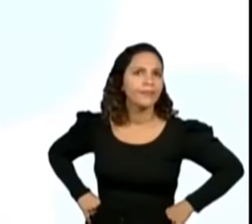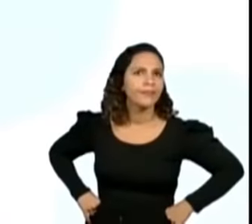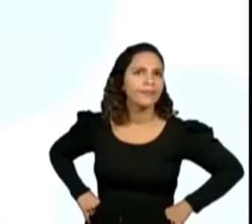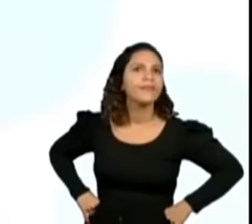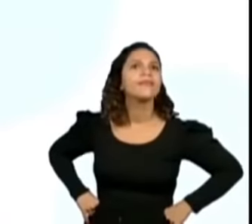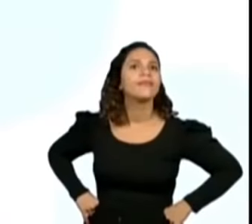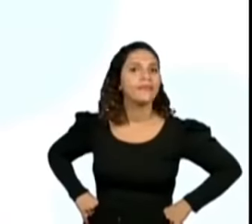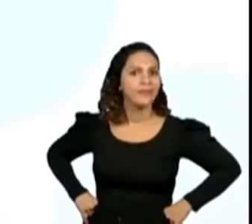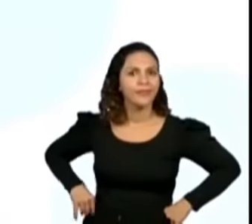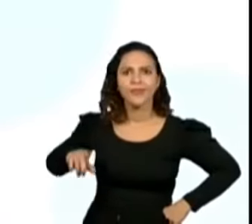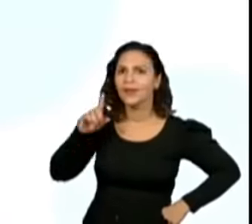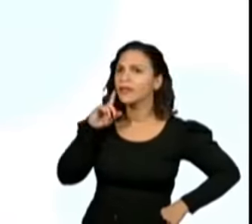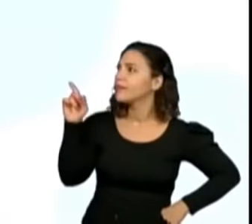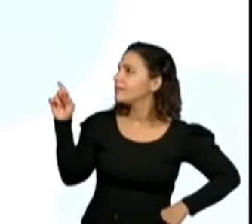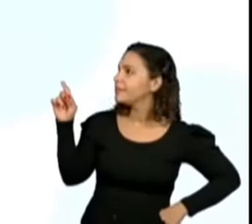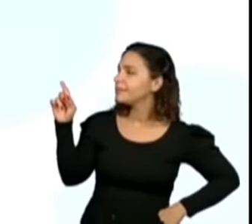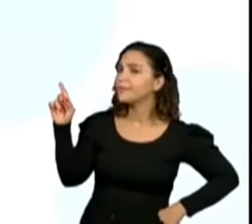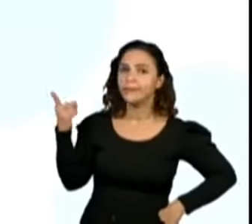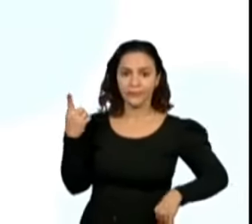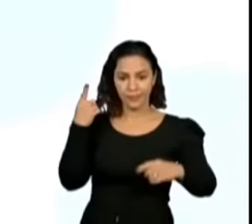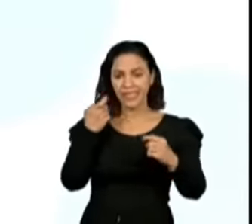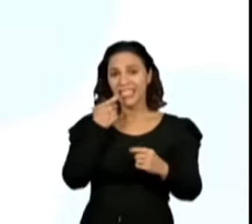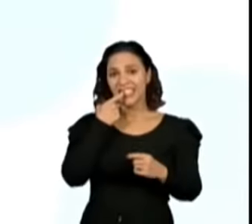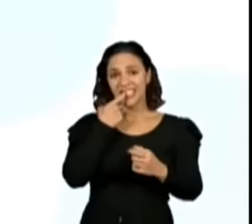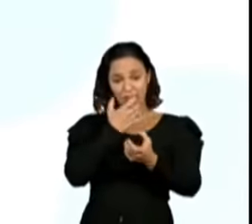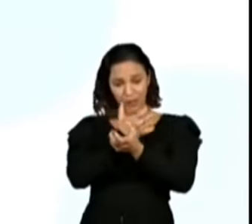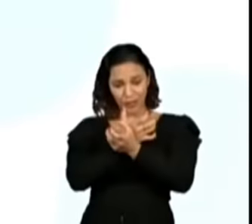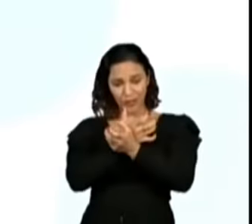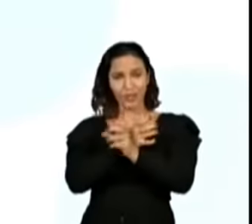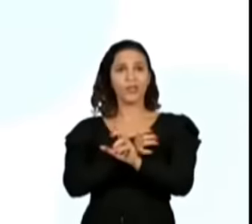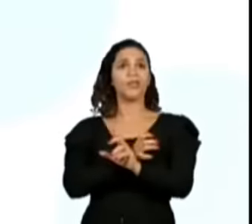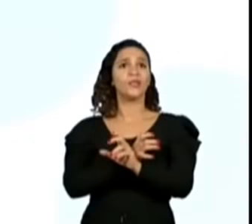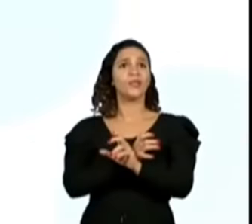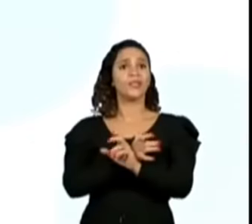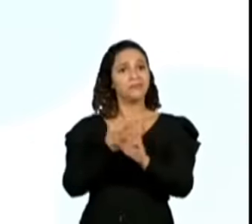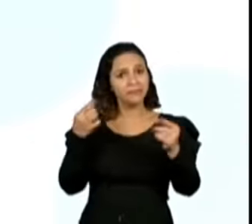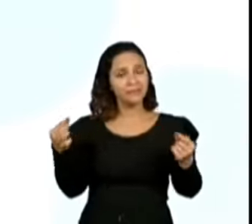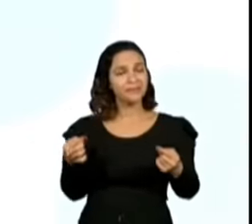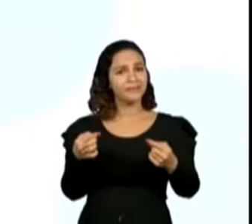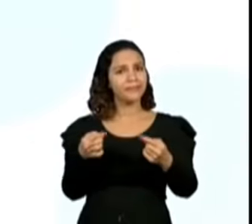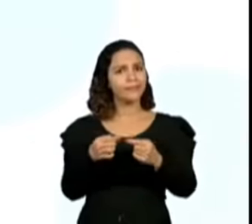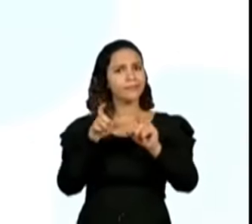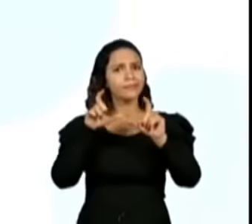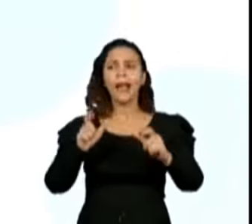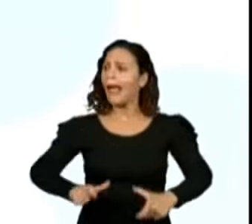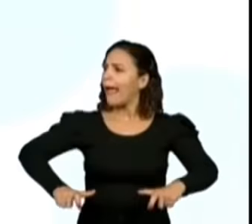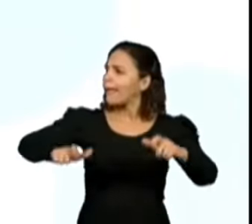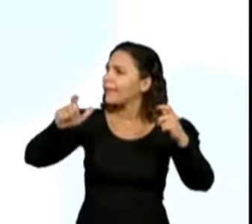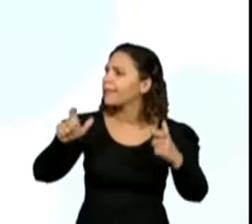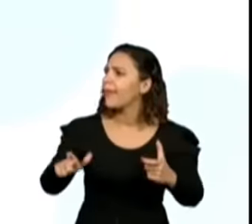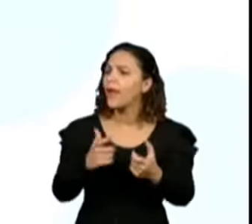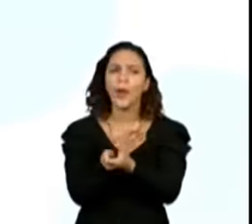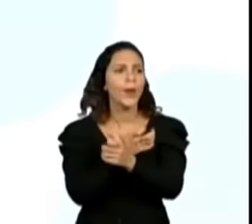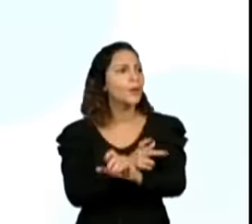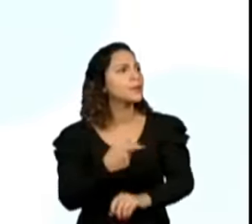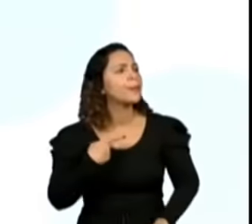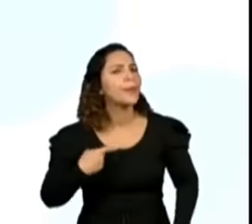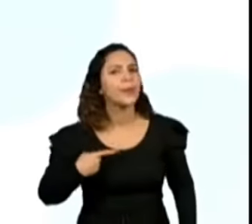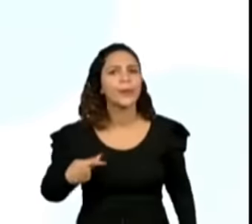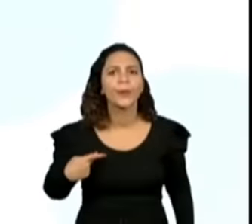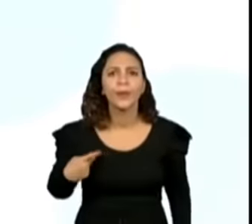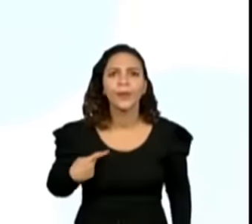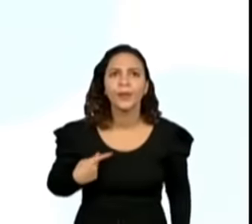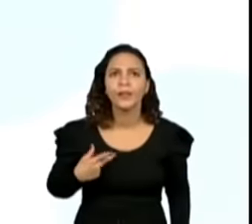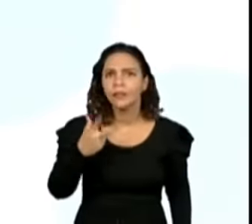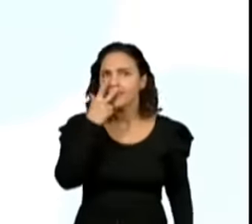Já temos aí um esqueleto para uma aula cujo título é Cadê meus ossos? E olhando